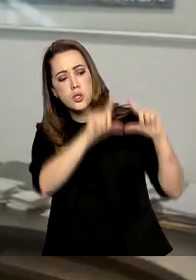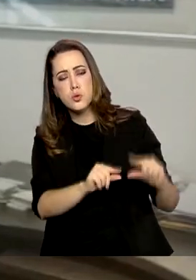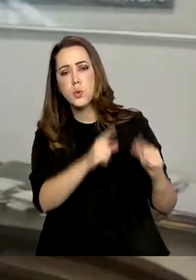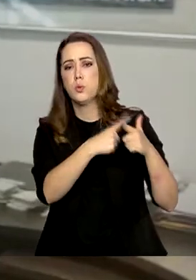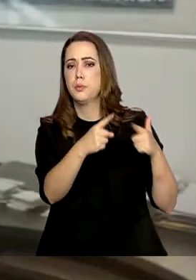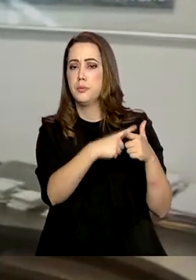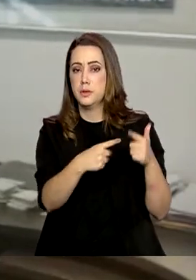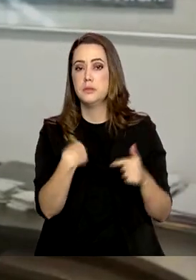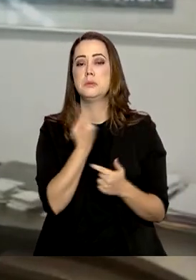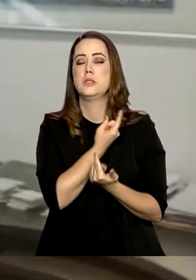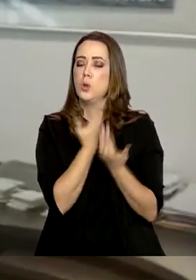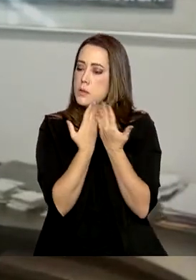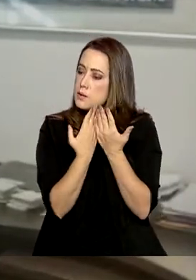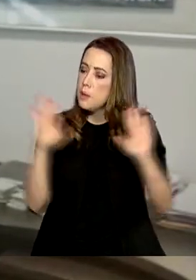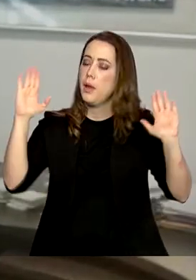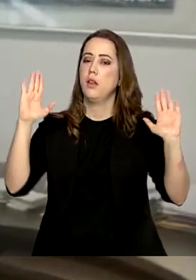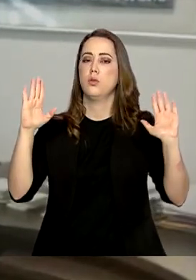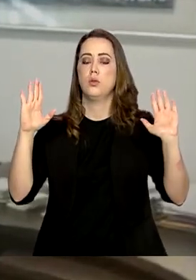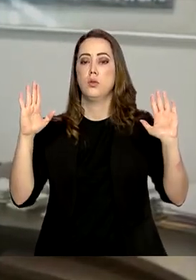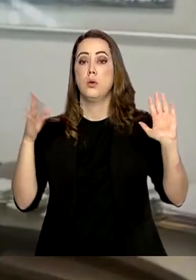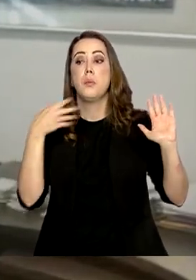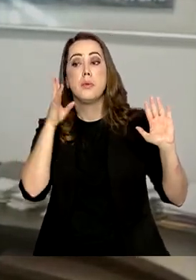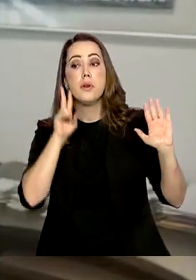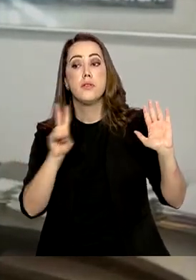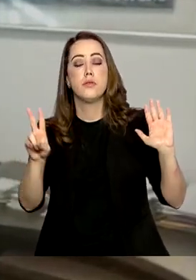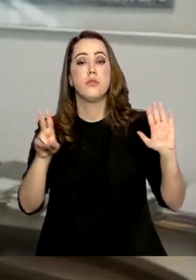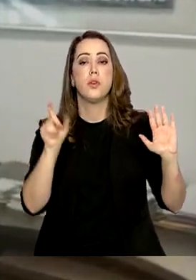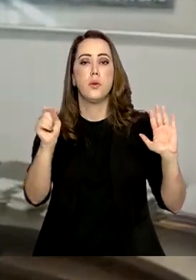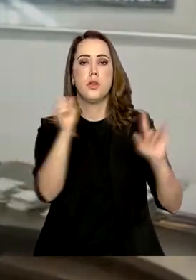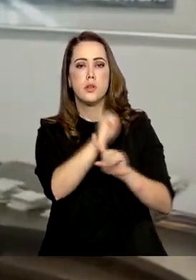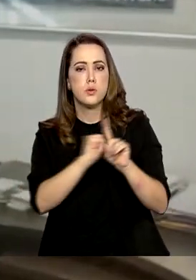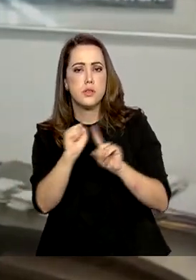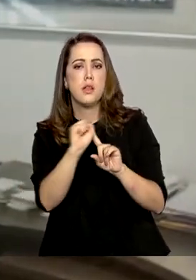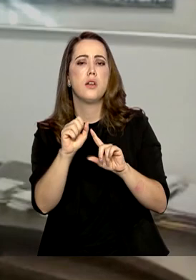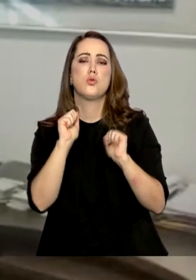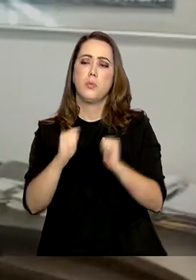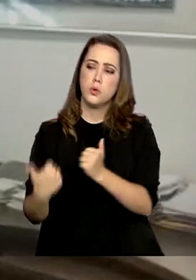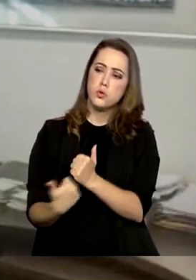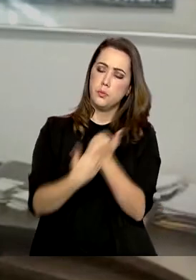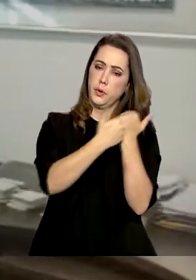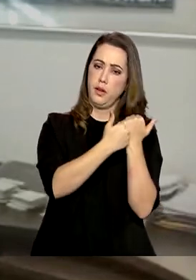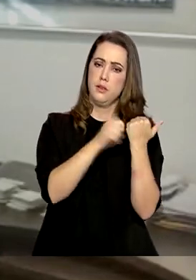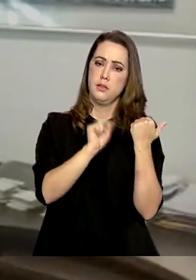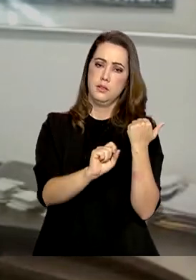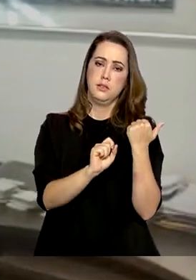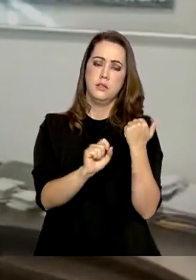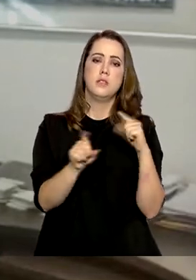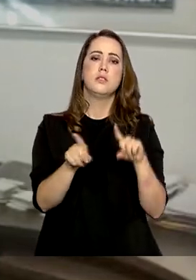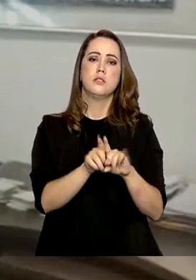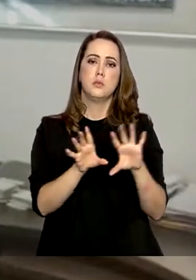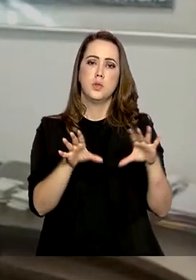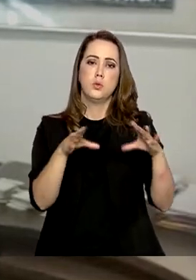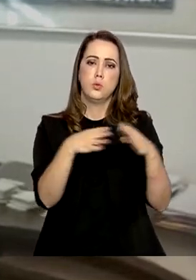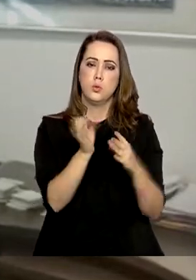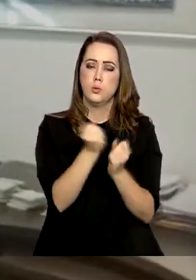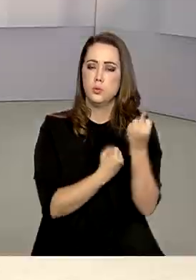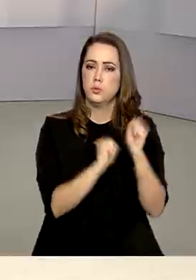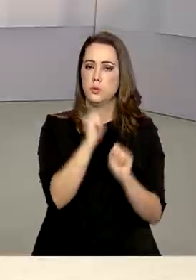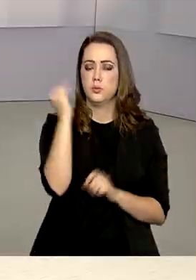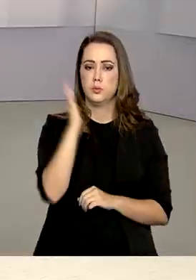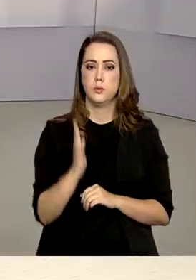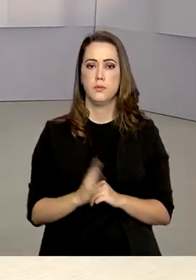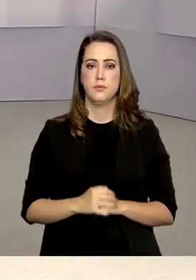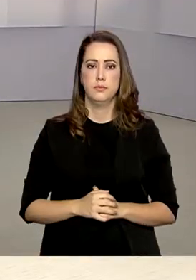totalmente de portas abertas para ouvir as contribuições da sociedade e do setor produtivo brasileiro.